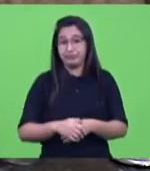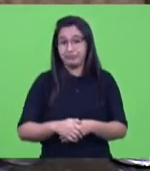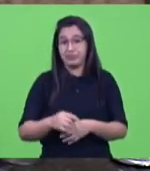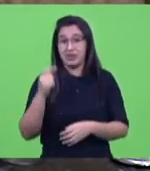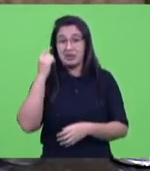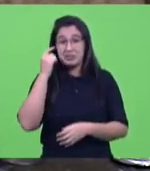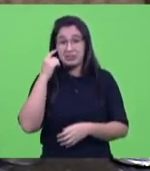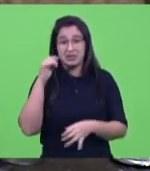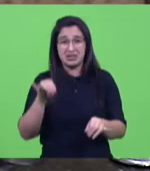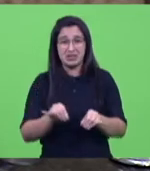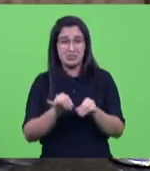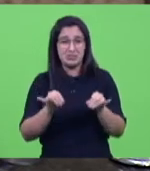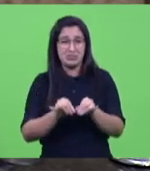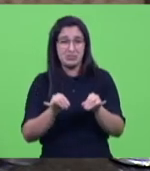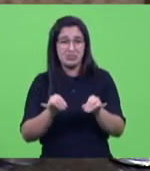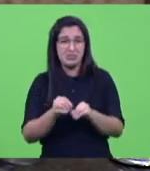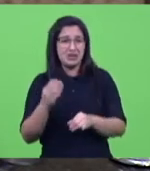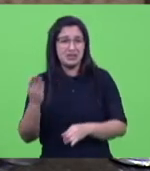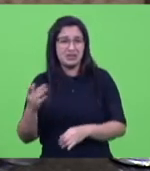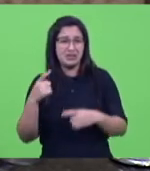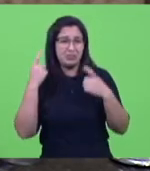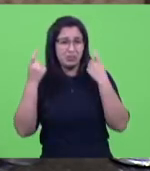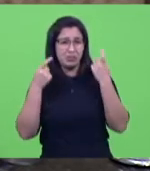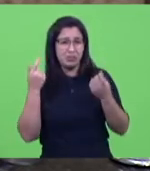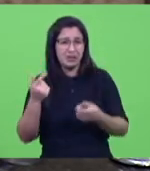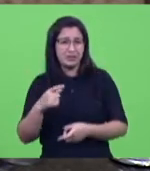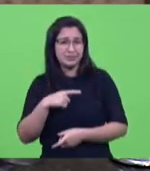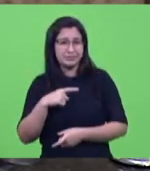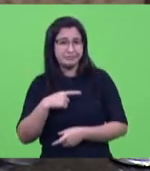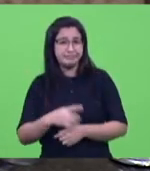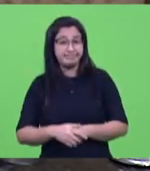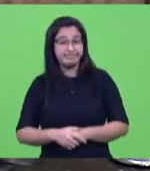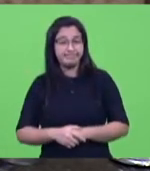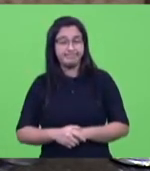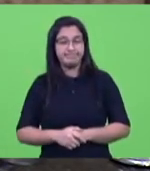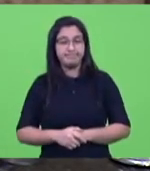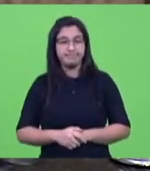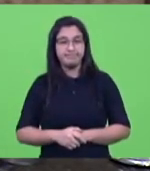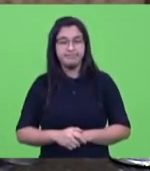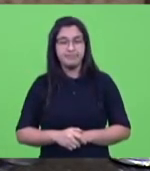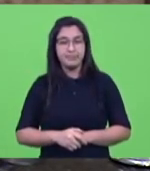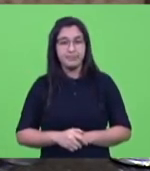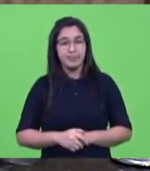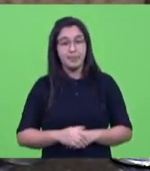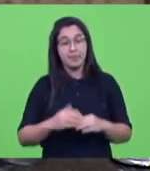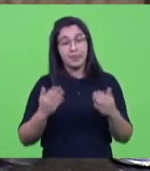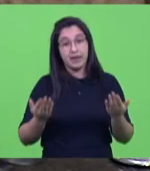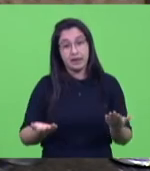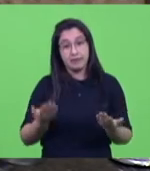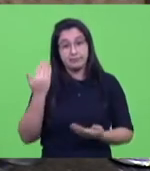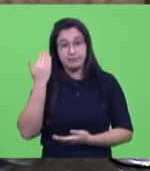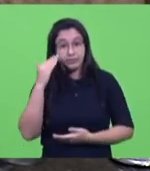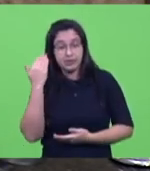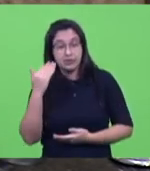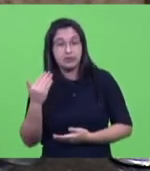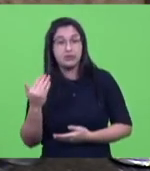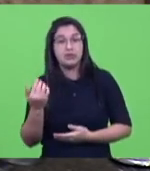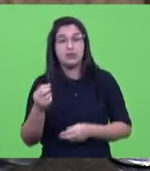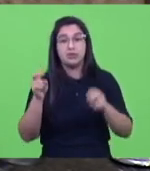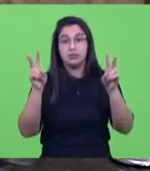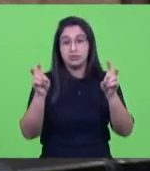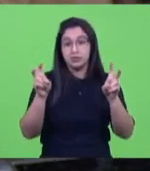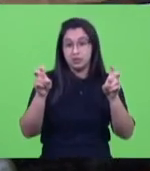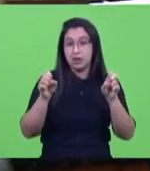que se dizia estar preocupado. É lamentável. É, nós podemos não entender sobre um assunto, mas